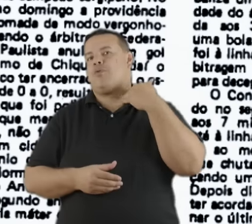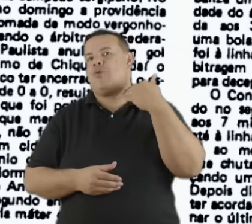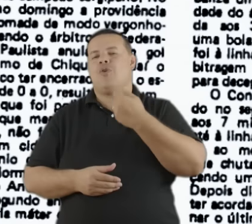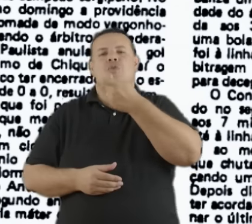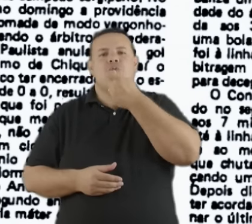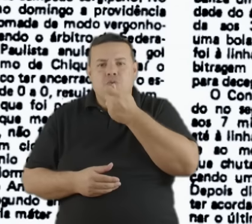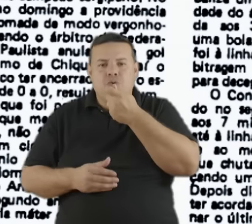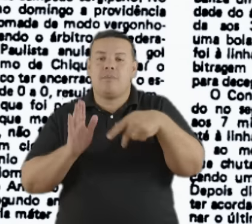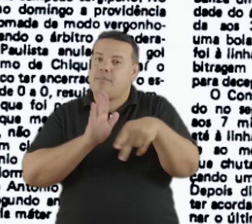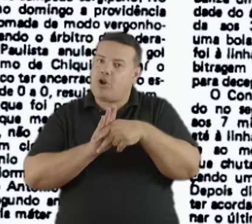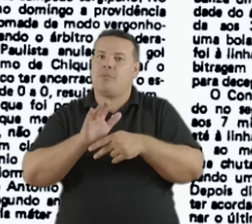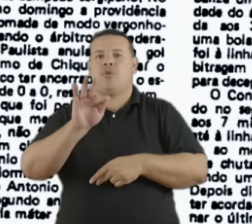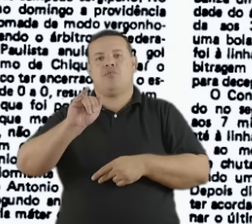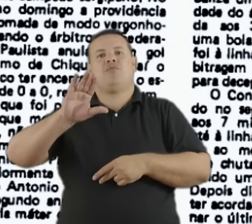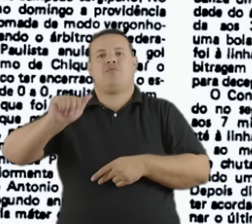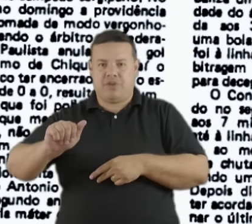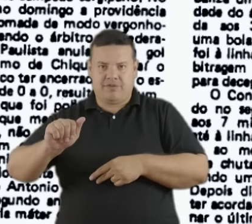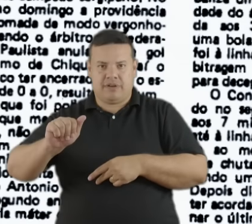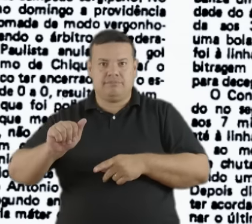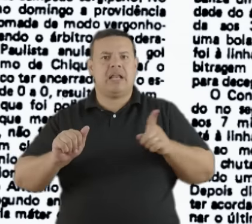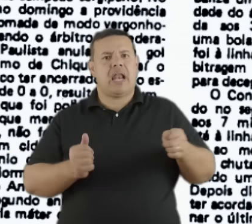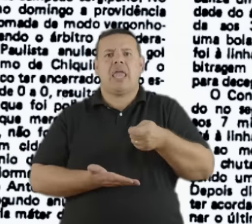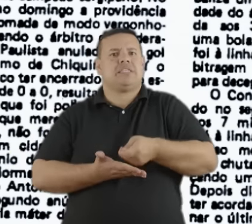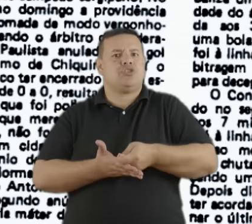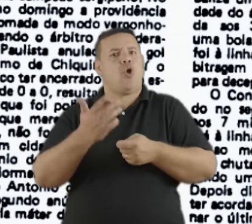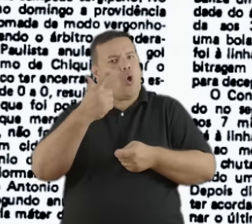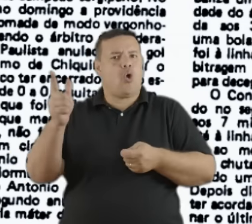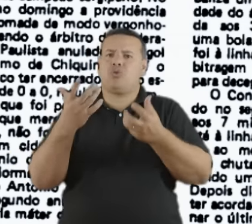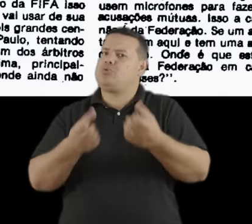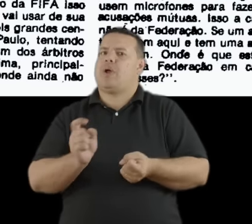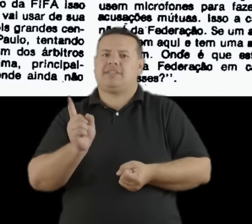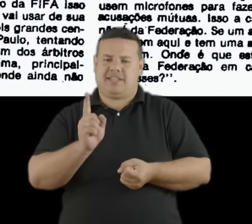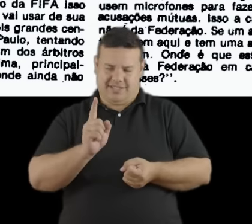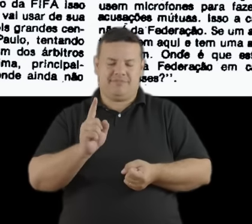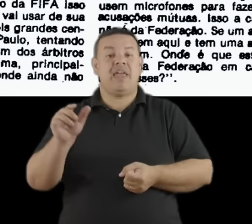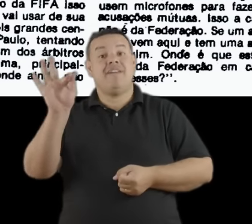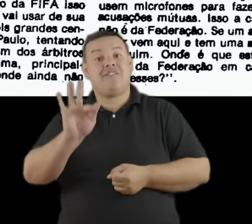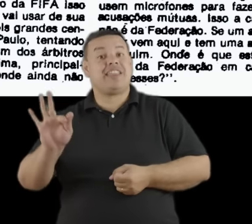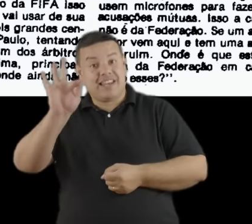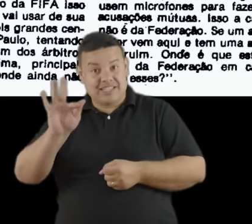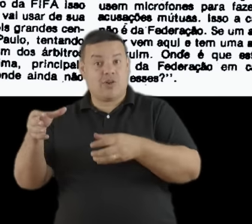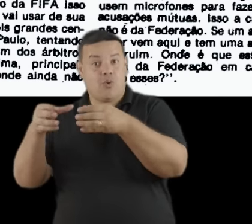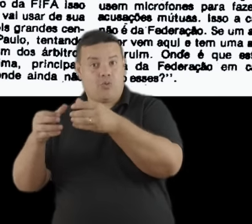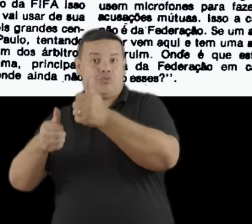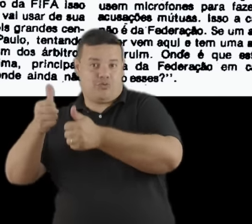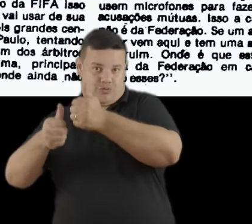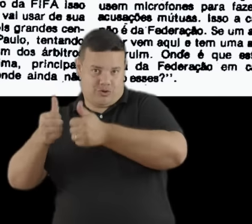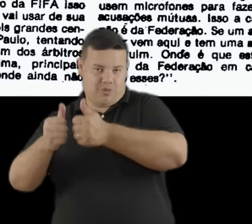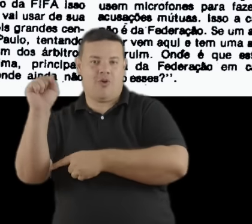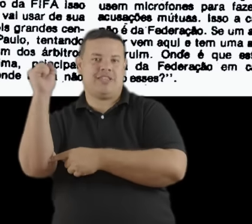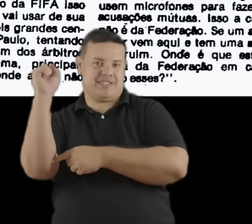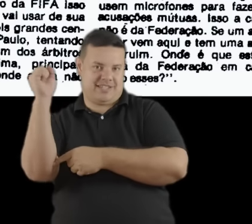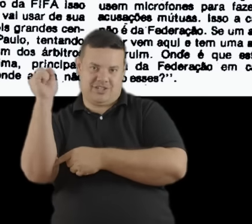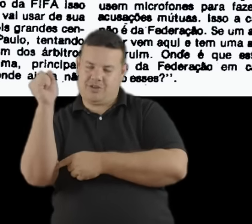só entraria em campo caso houvesse um trio qualificado para comandar a partida. A Federação Sergipana de Futebol pagou